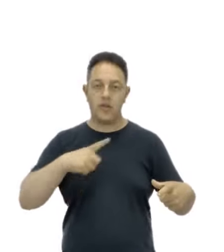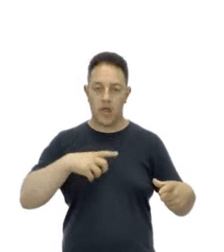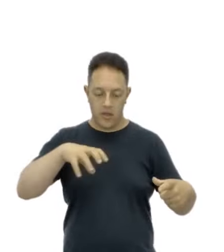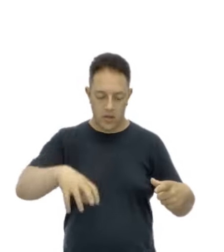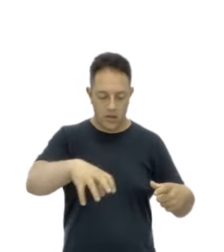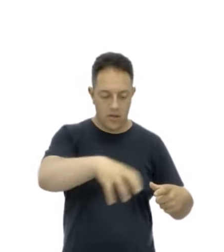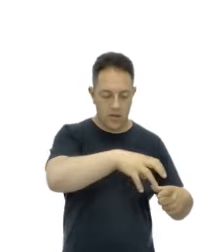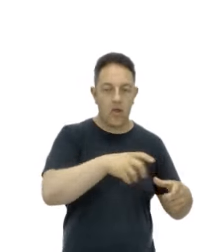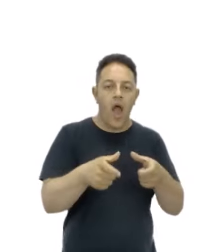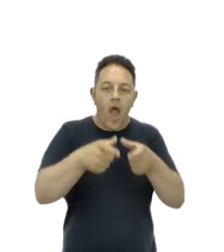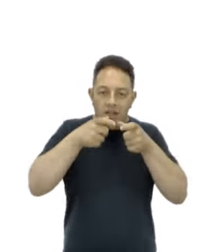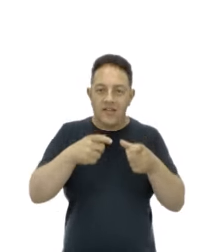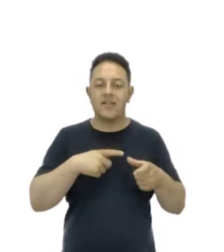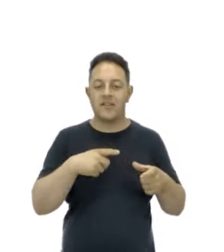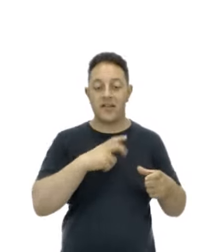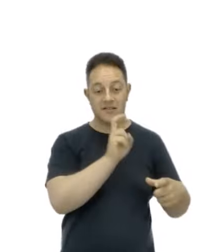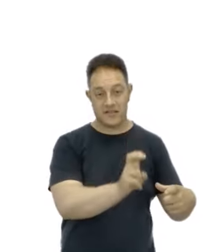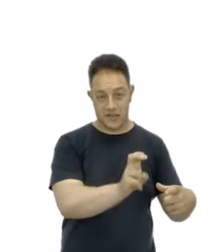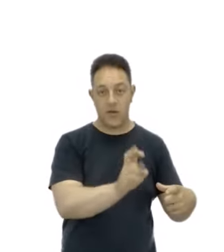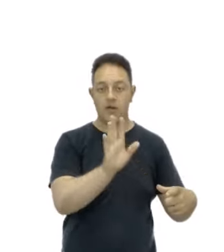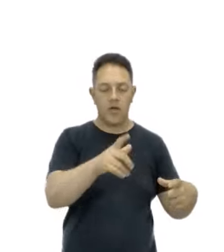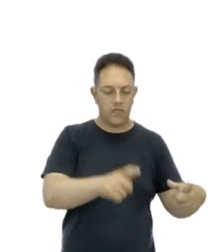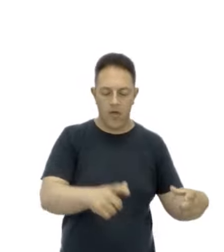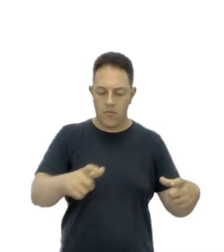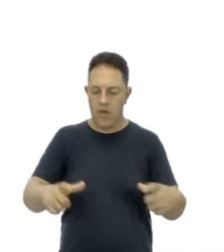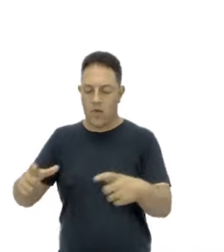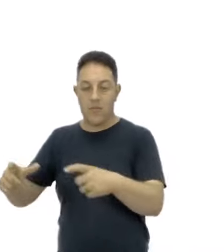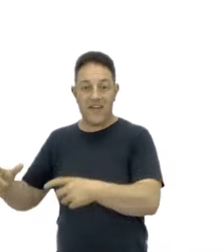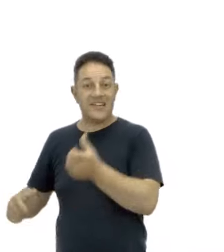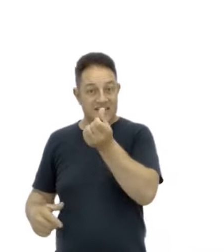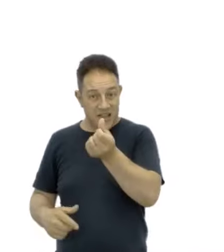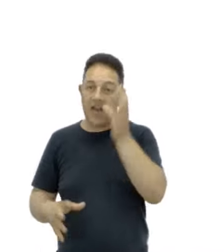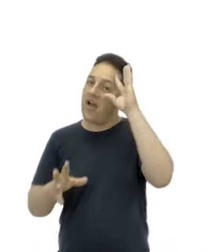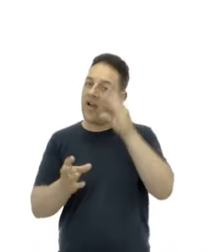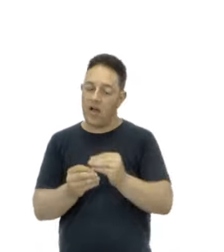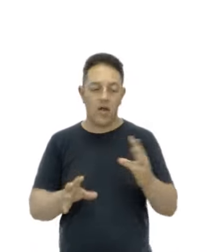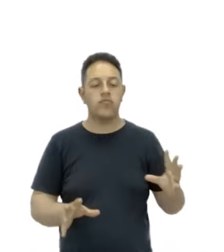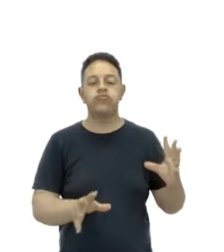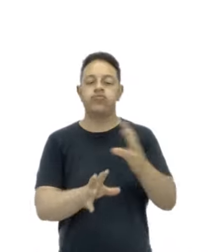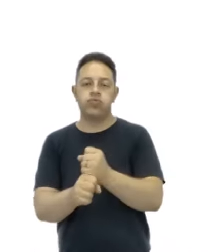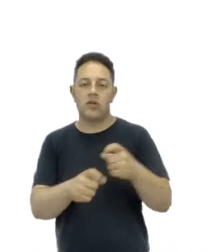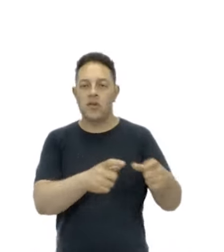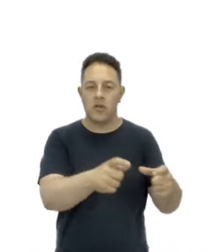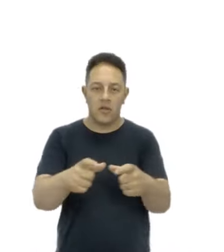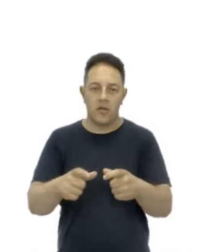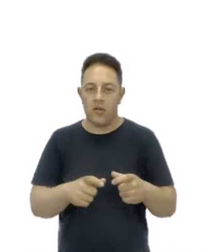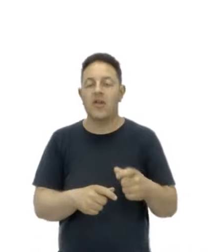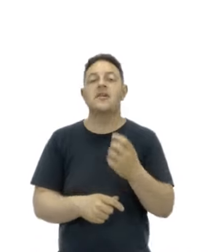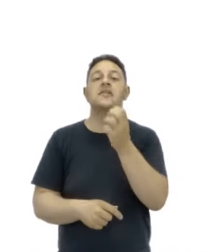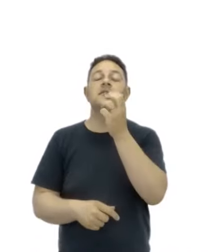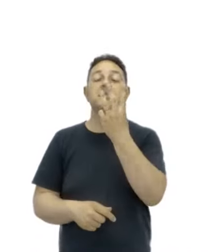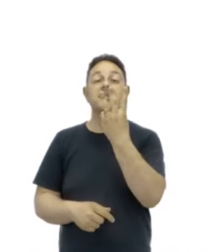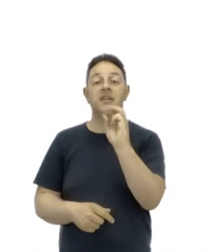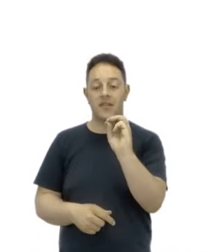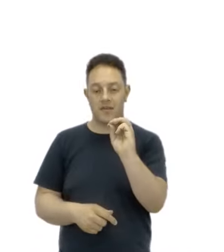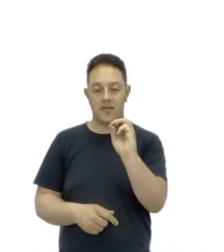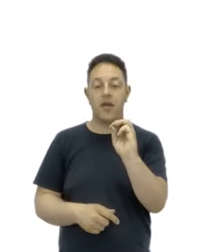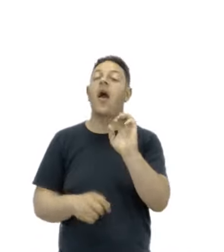6 pratos têm 30 tortinhas. Então, esses dados, eles podem ser reorganizados, transformando em